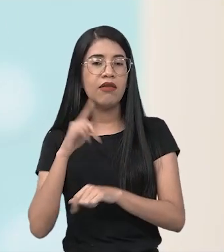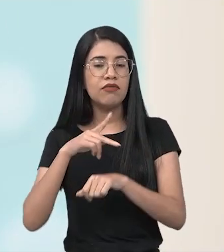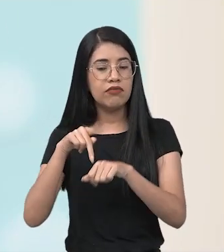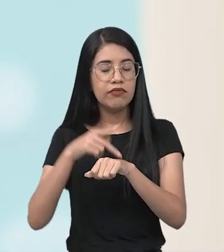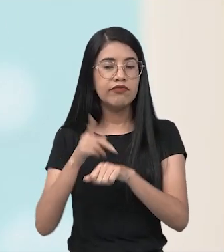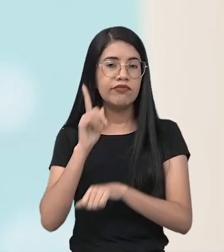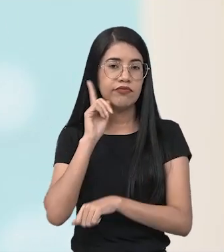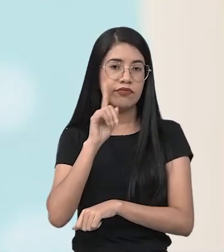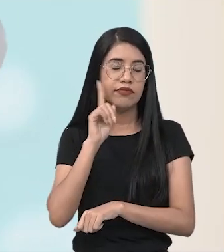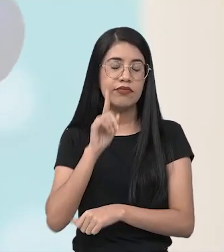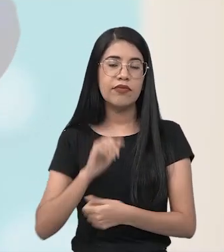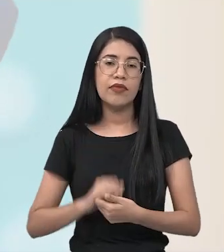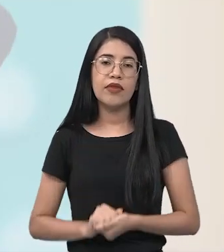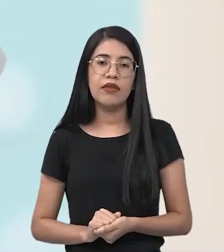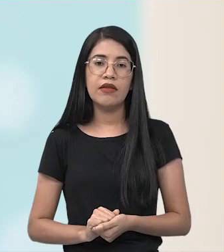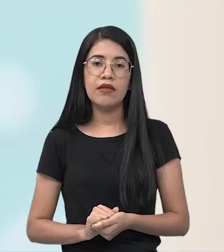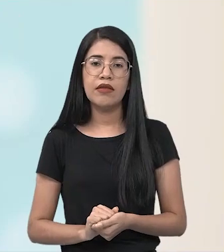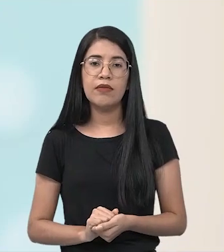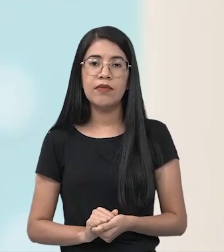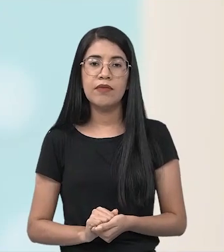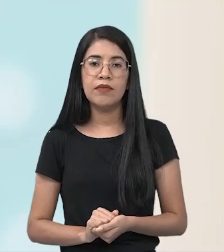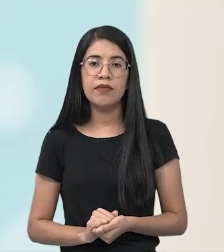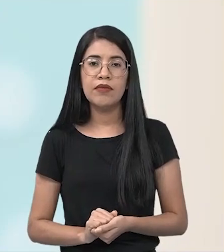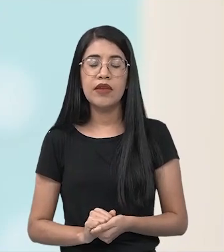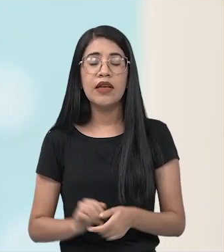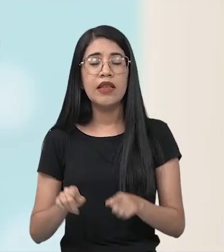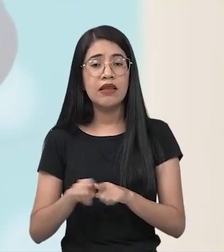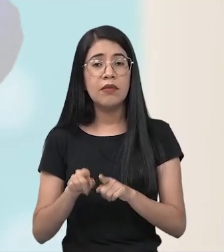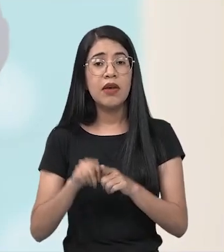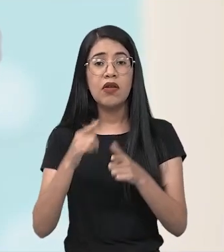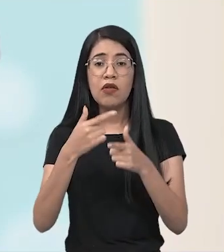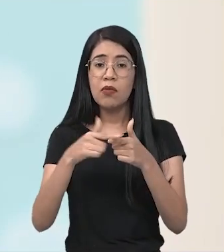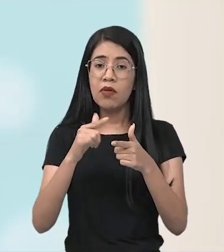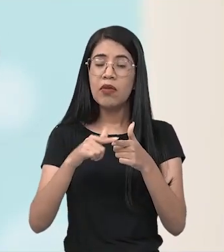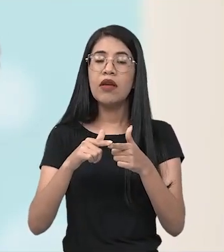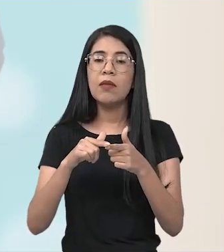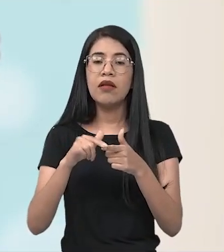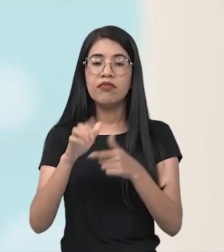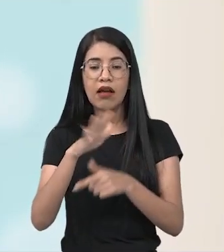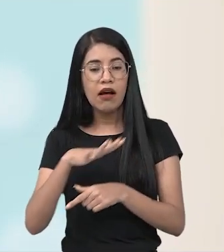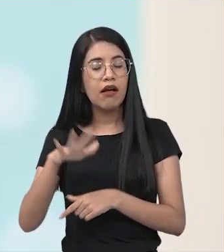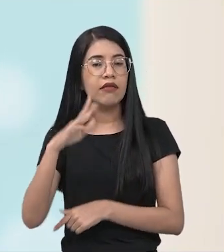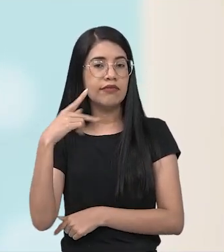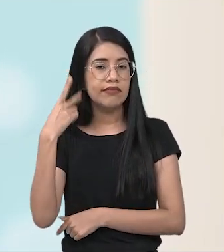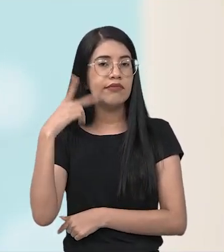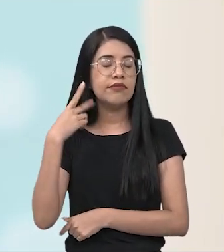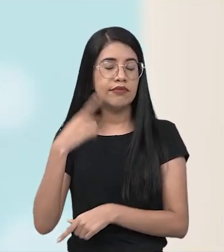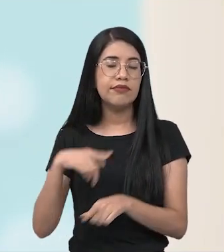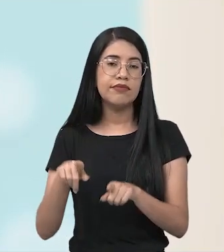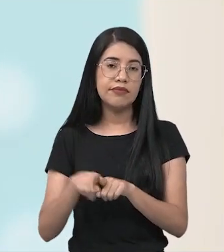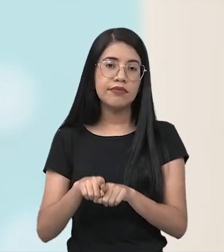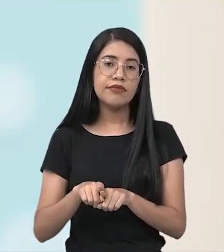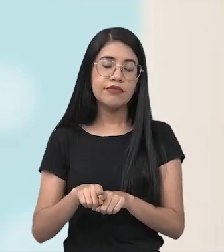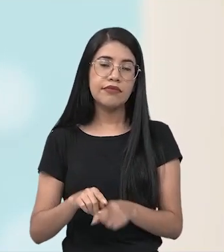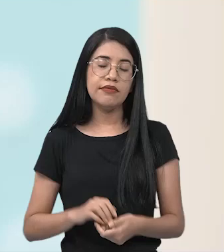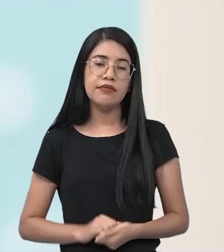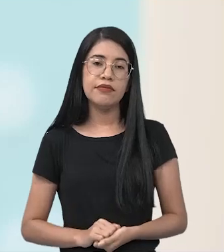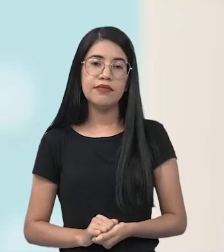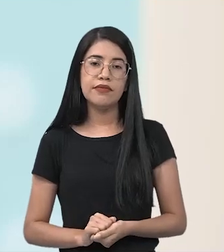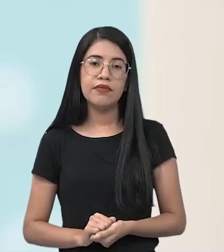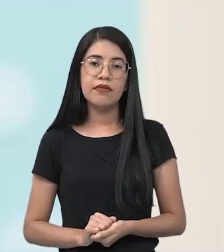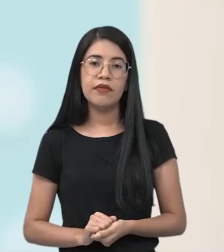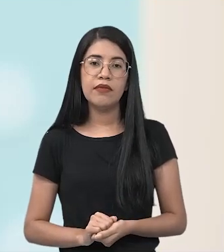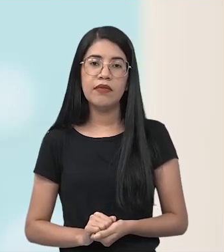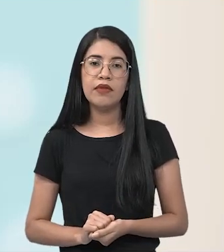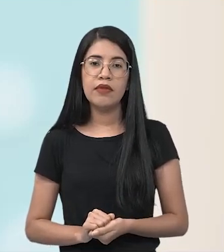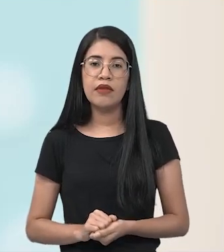Unidos. Inclusive, tornou-se, né, um problema político, inclusive. Né? Lidar com